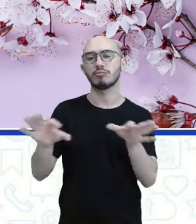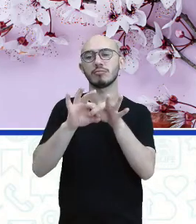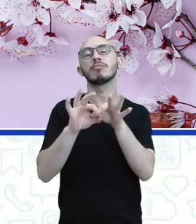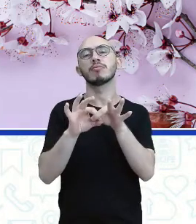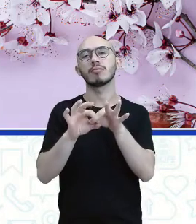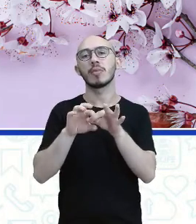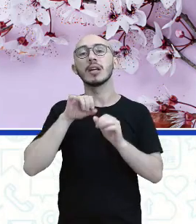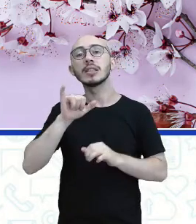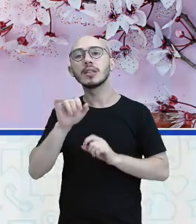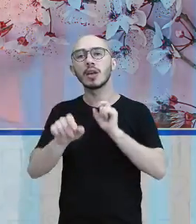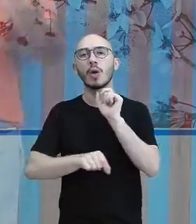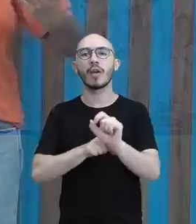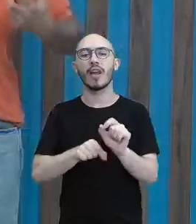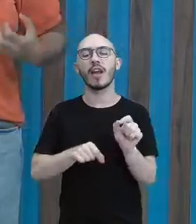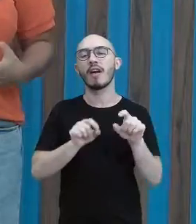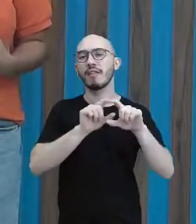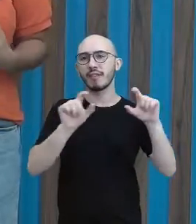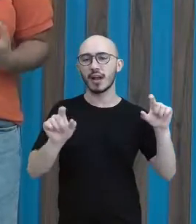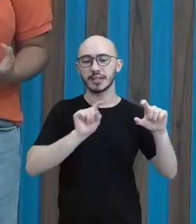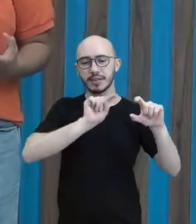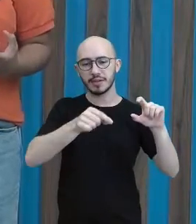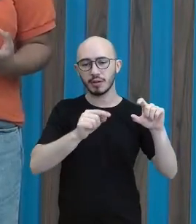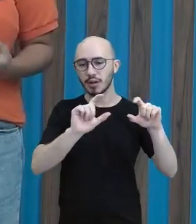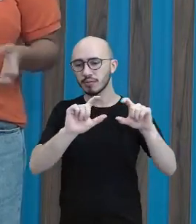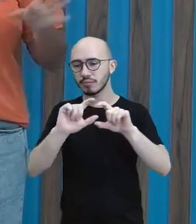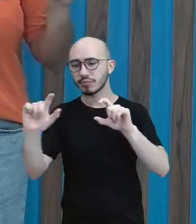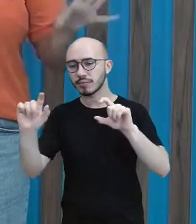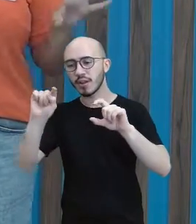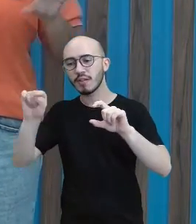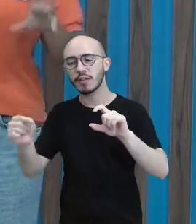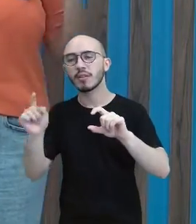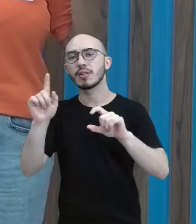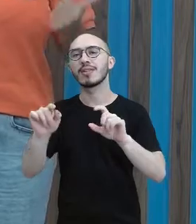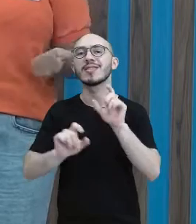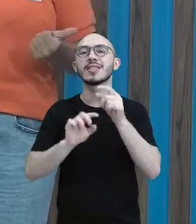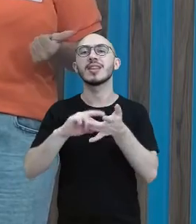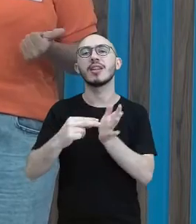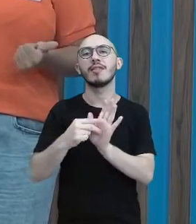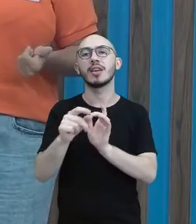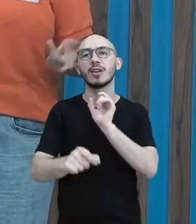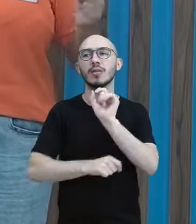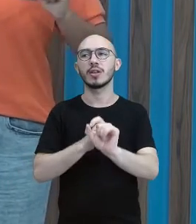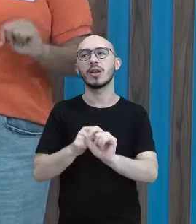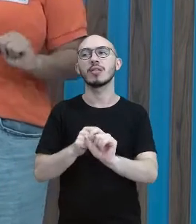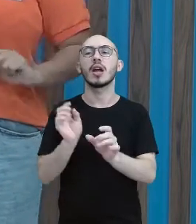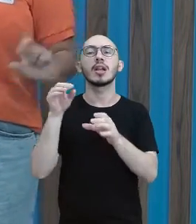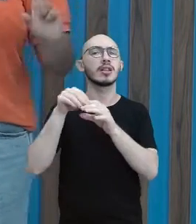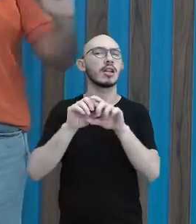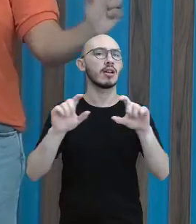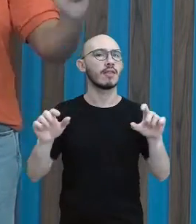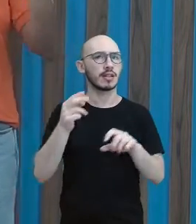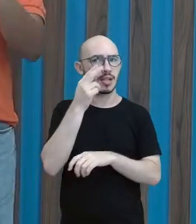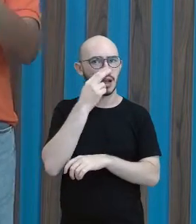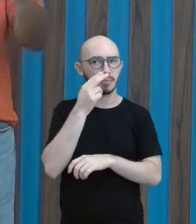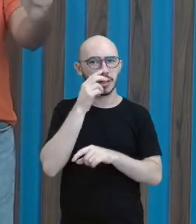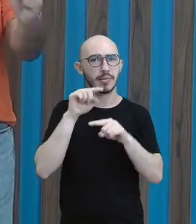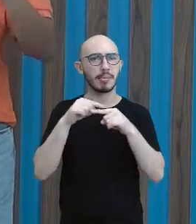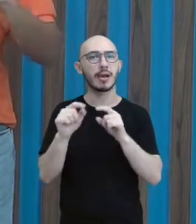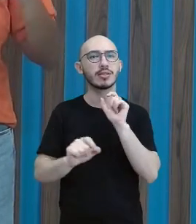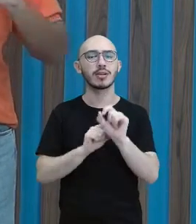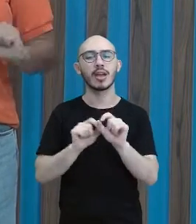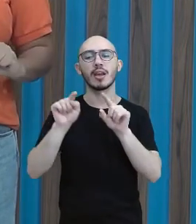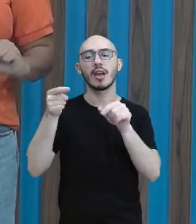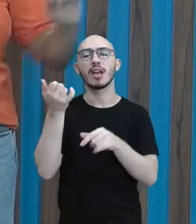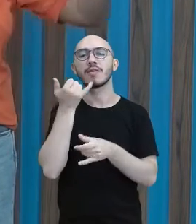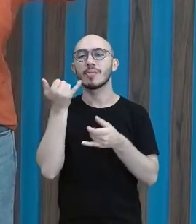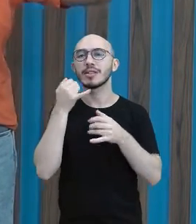estou isolando elementos que não são relacionados, apesar de estarem na mesma oração. Por exemplo, se eu preciso intercalar ali